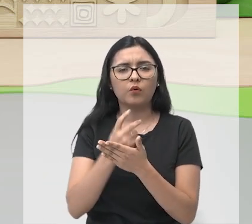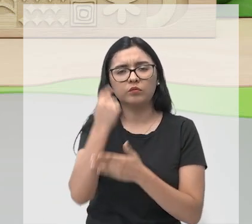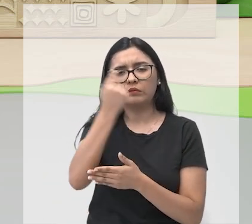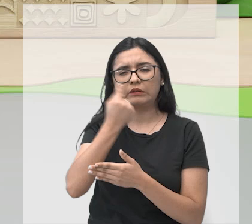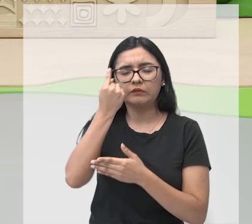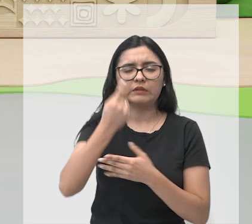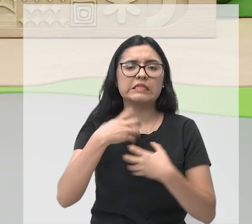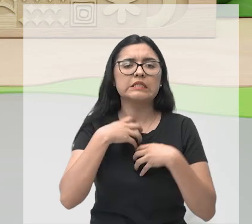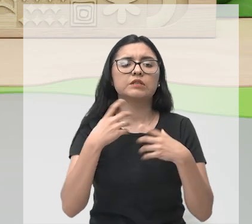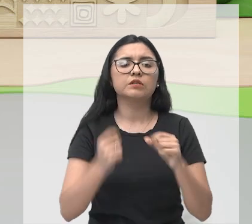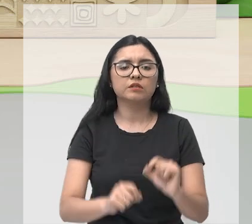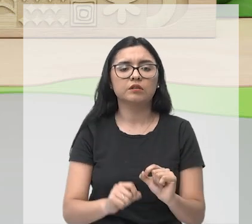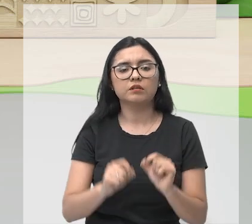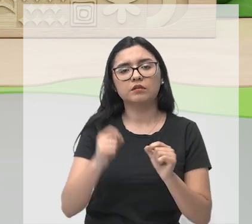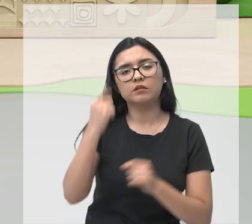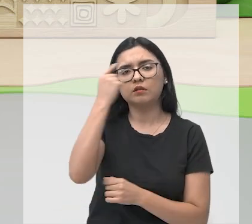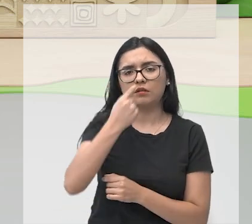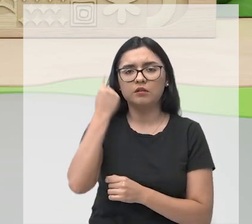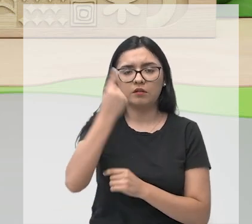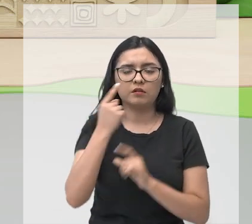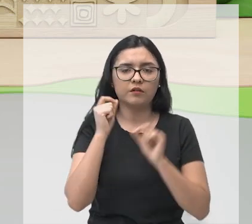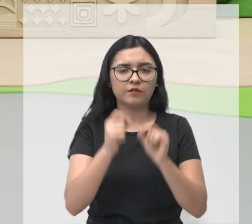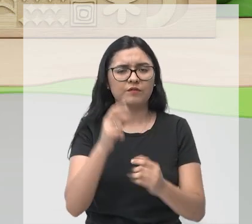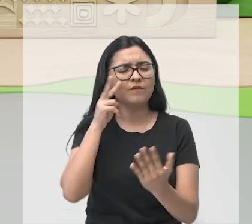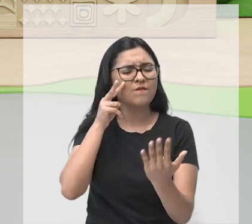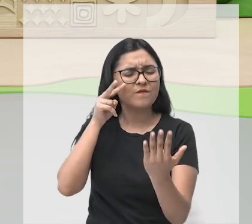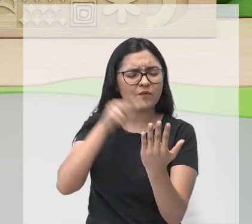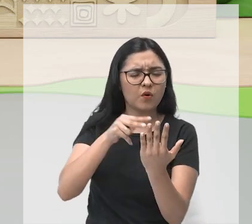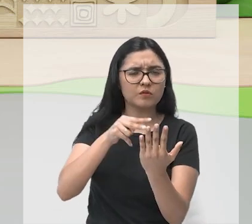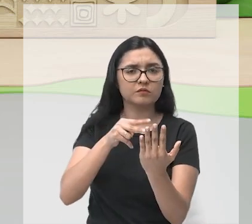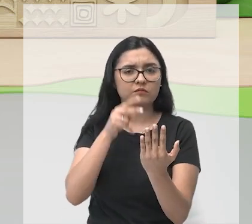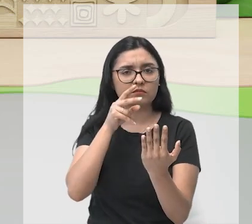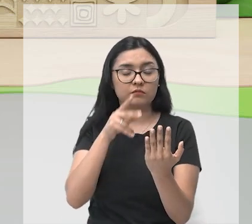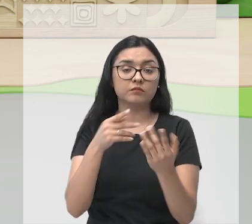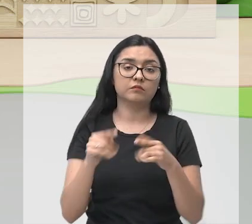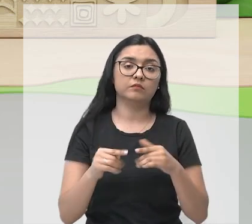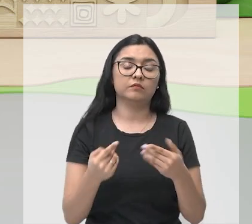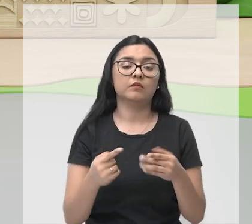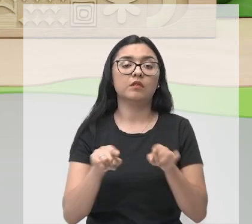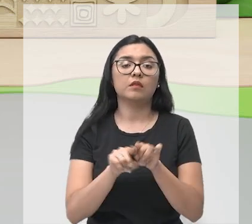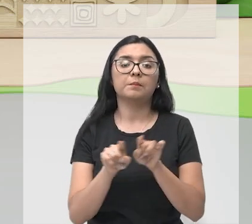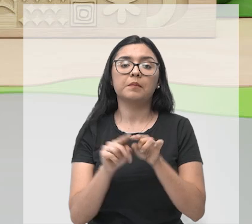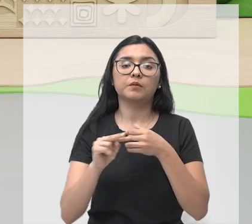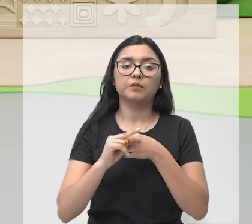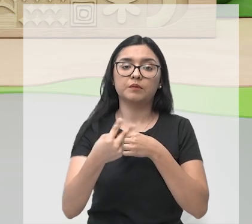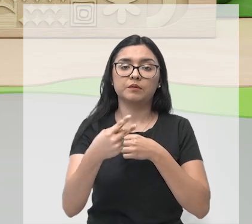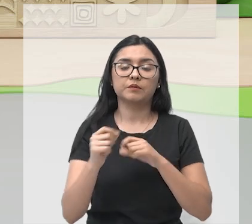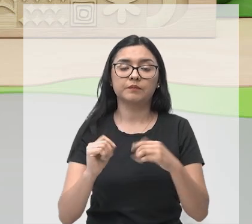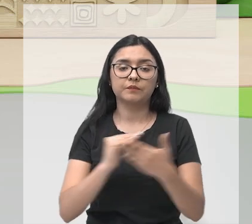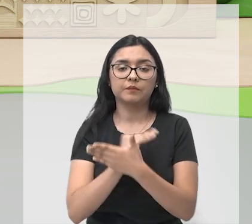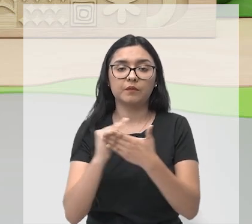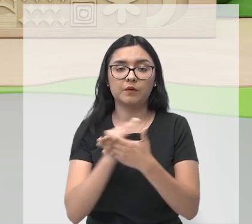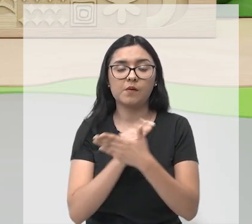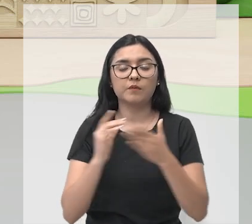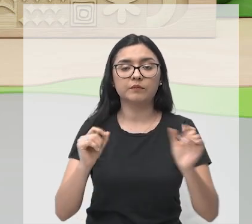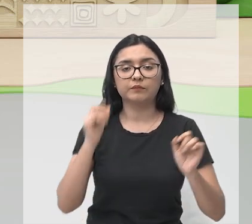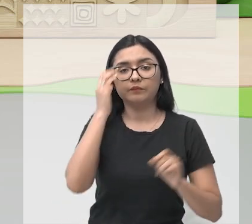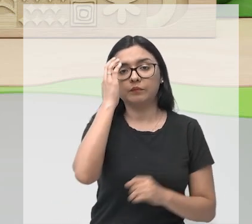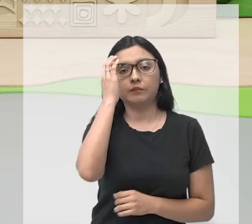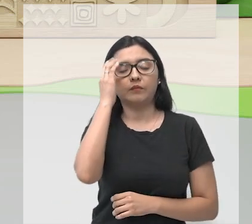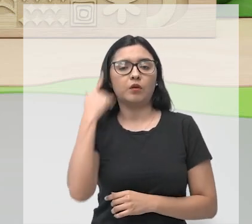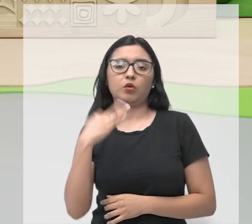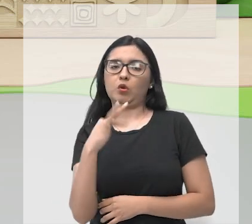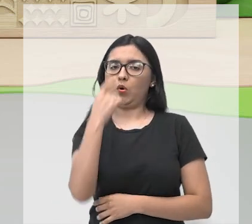vai sentir aquela sensação de estar forçando a vista, né? Não causa também, em alguns casos, uma